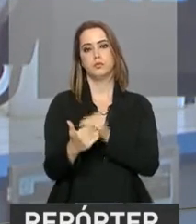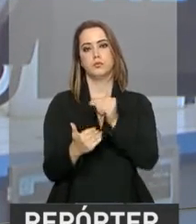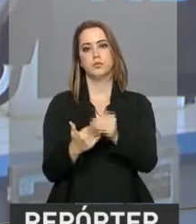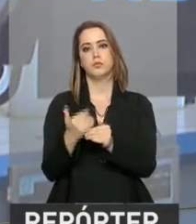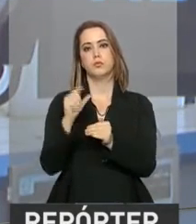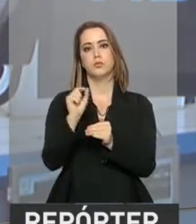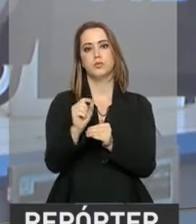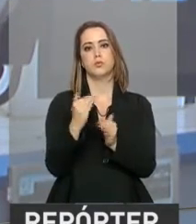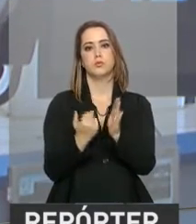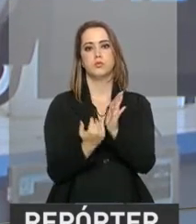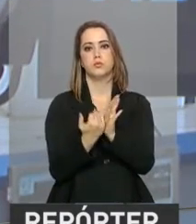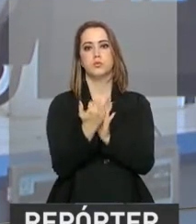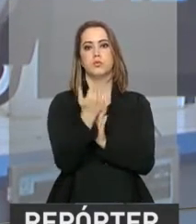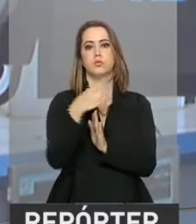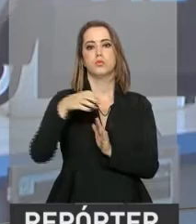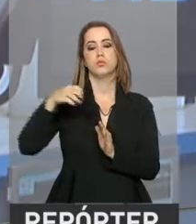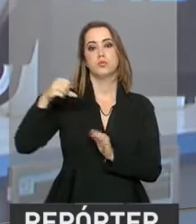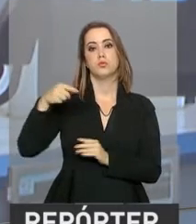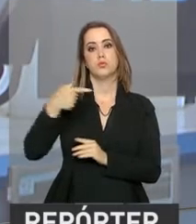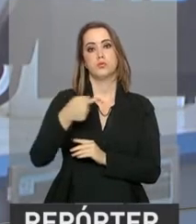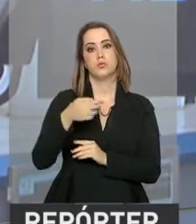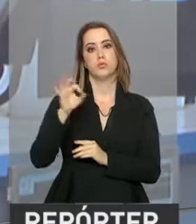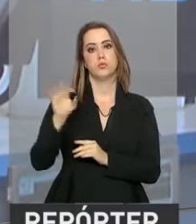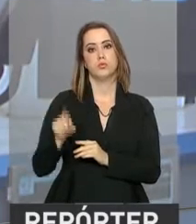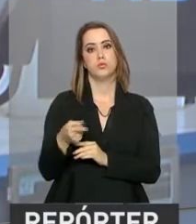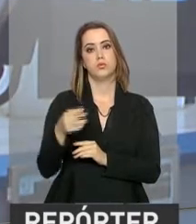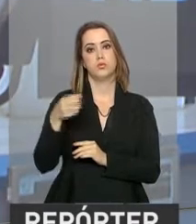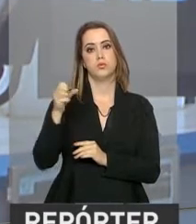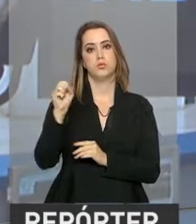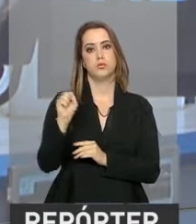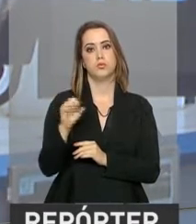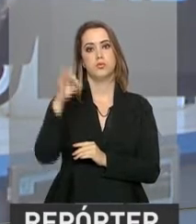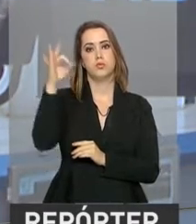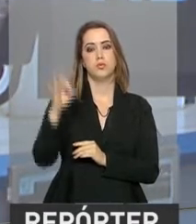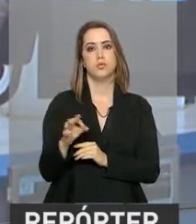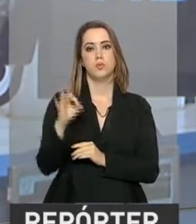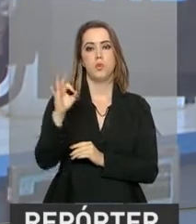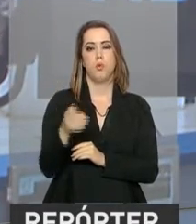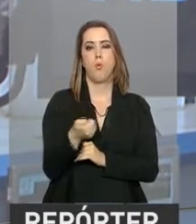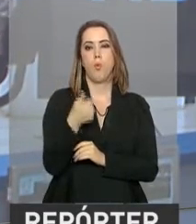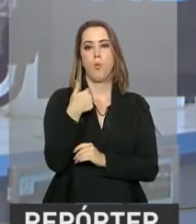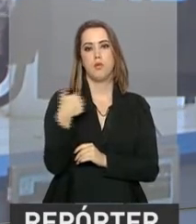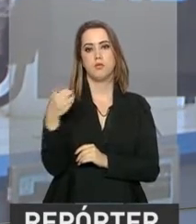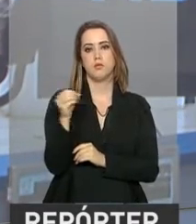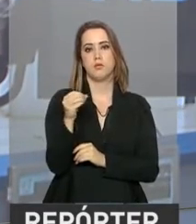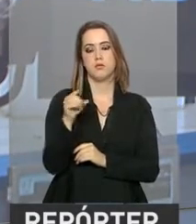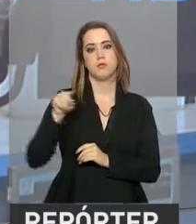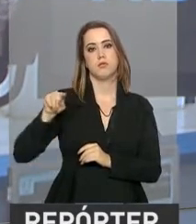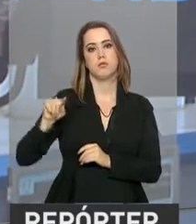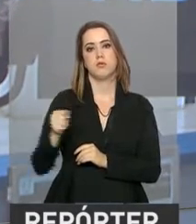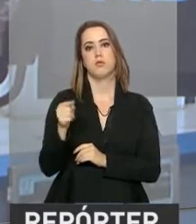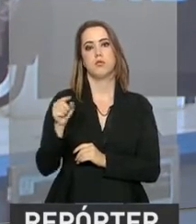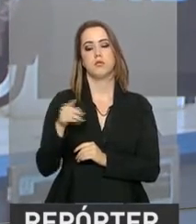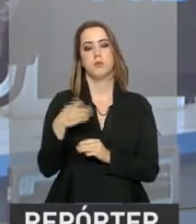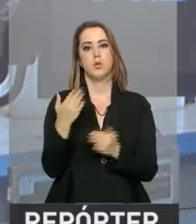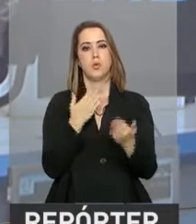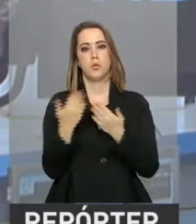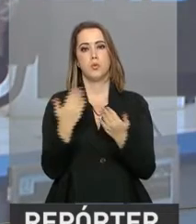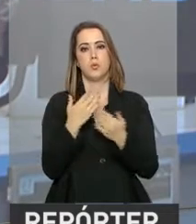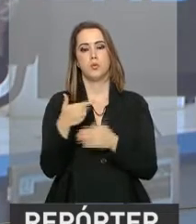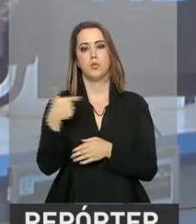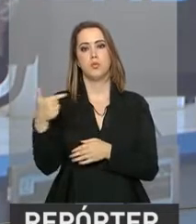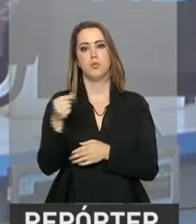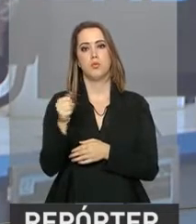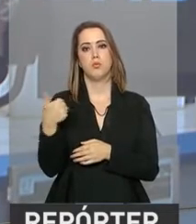o indicador subiu para 97,8 pontos e se aproxima dos 100 pontos observados em 2010, quando a